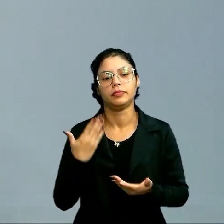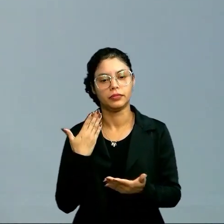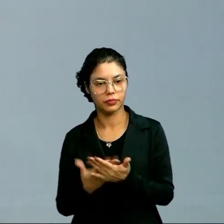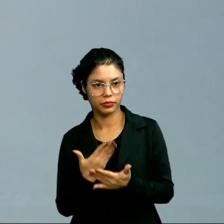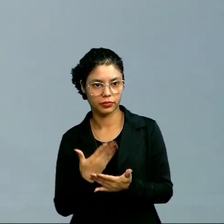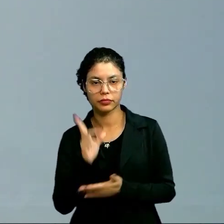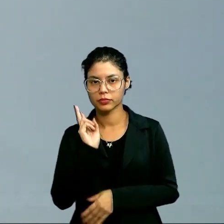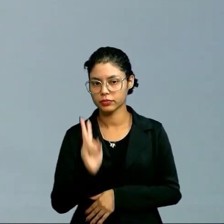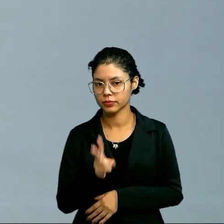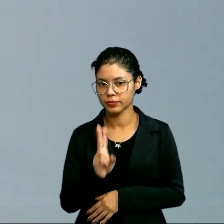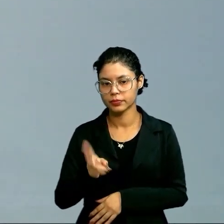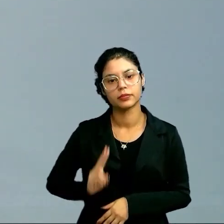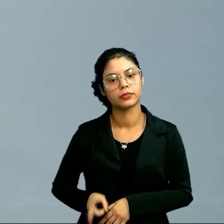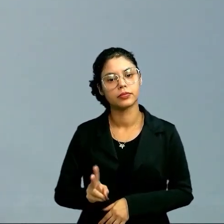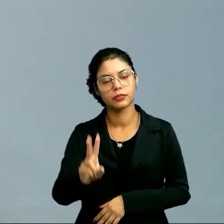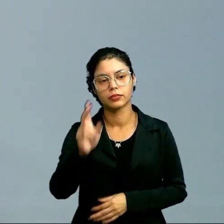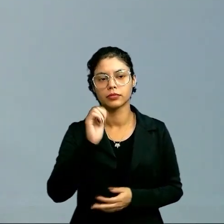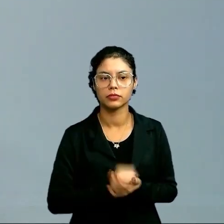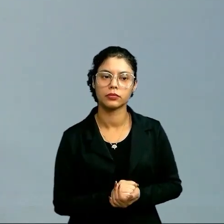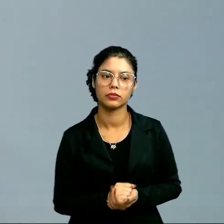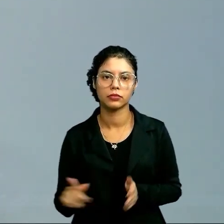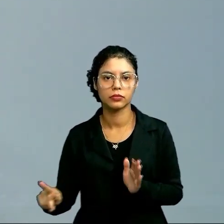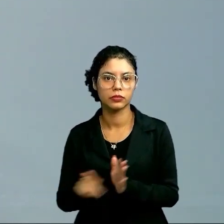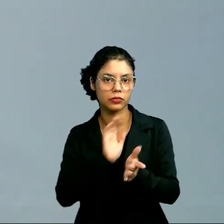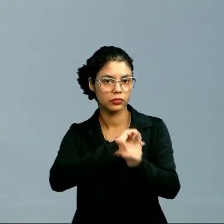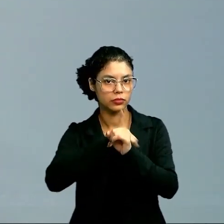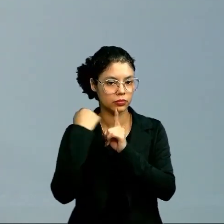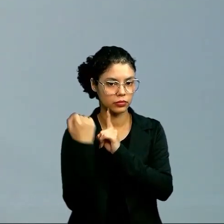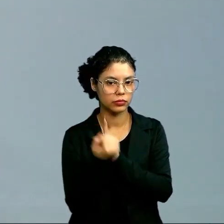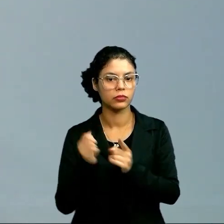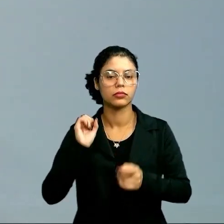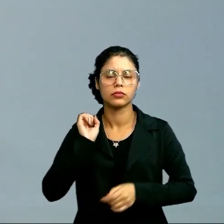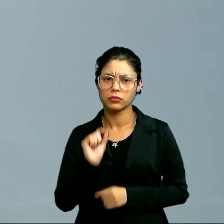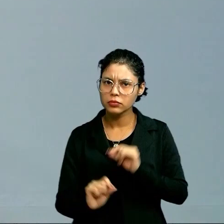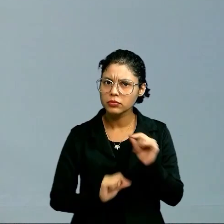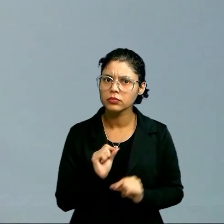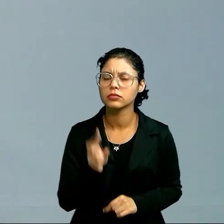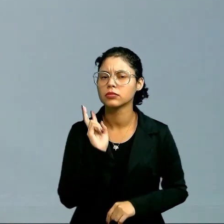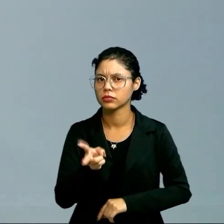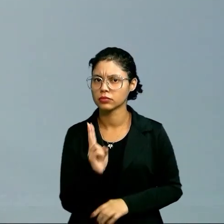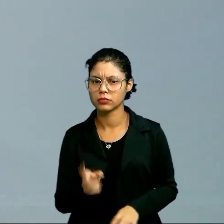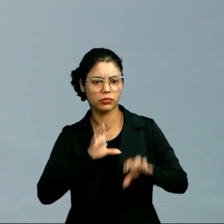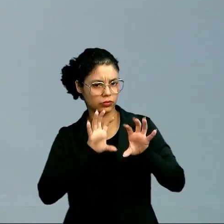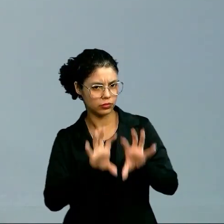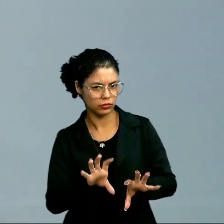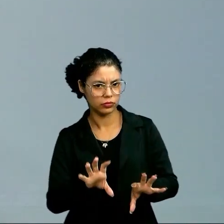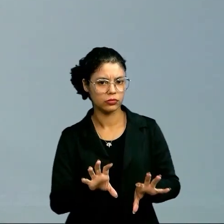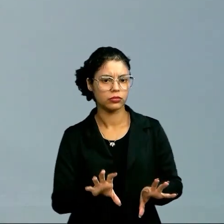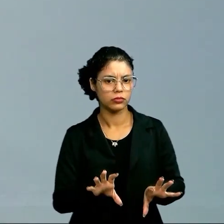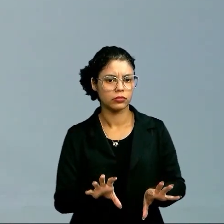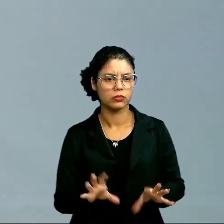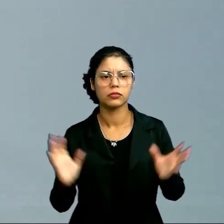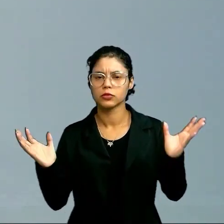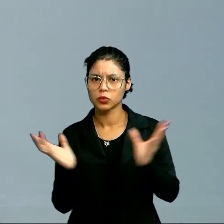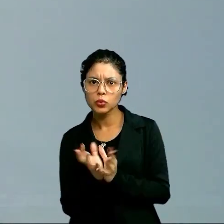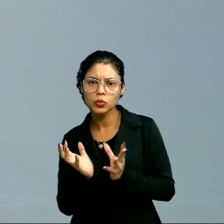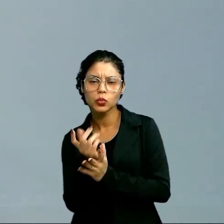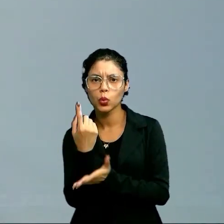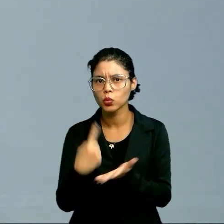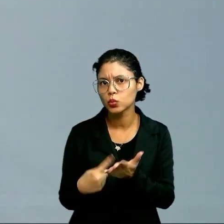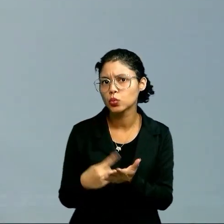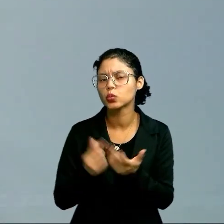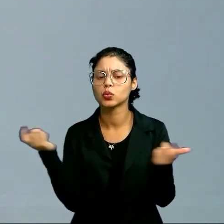estar constantemente à margem da sociedade. Será que deve ser sempre assim? Será que esses grupos